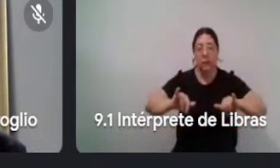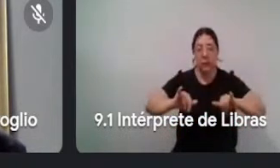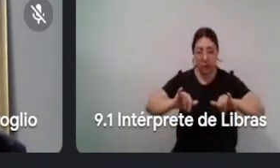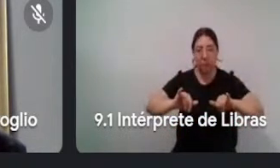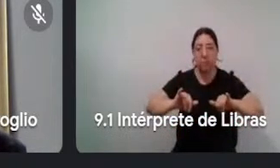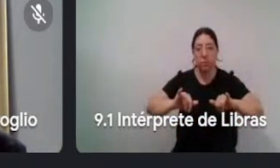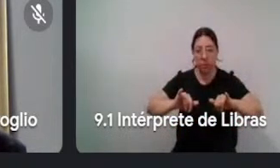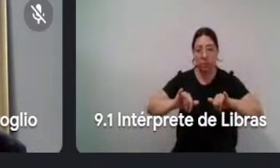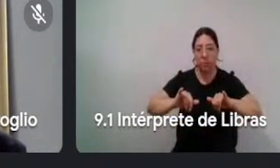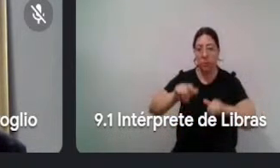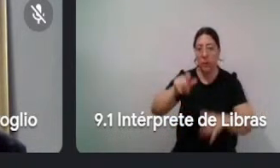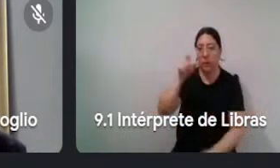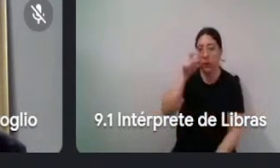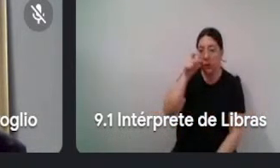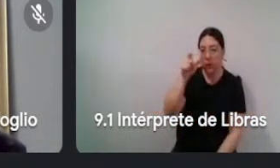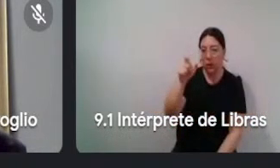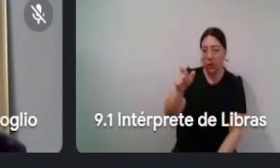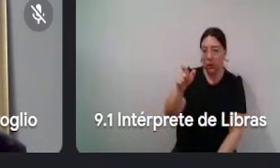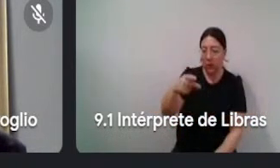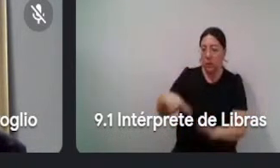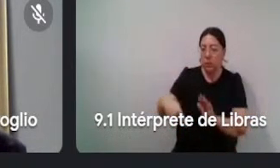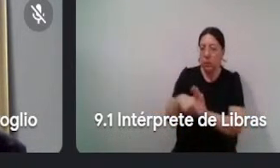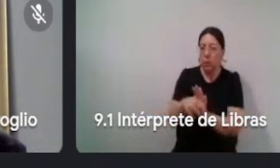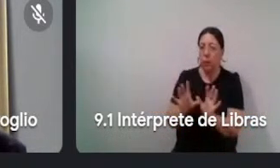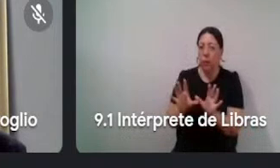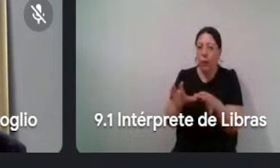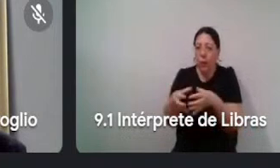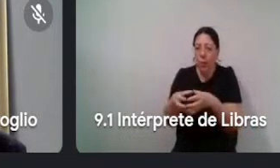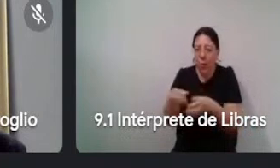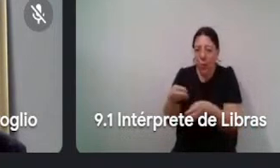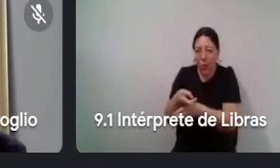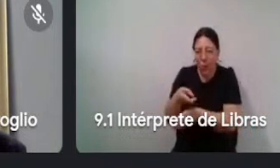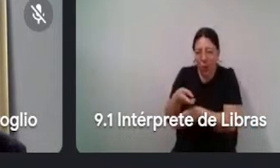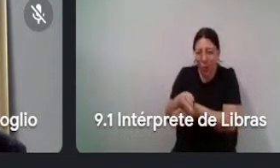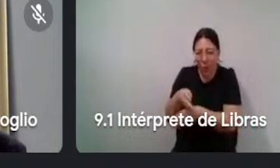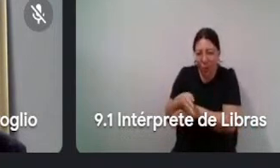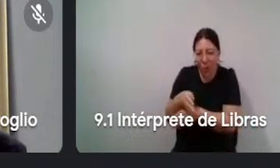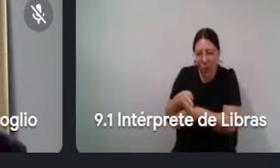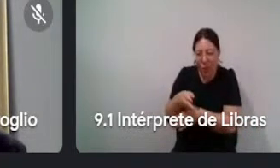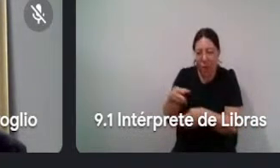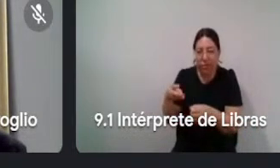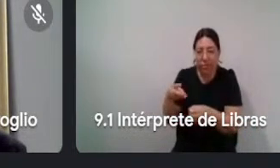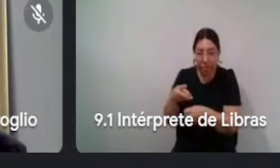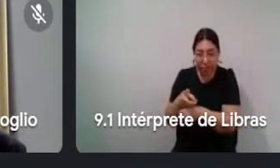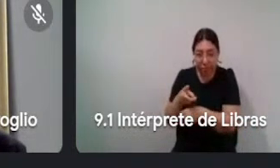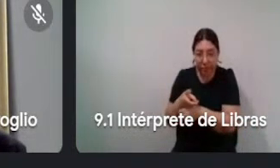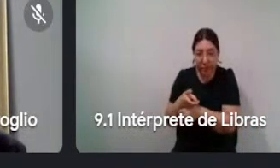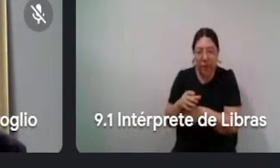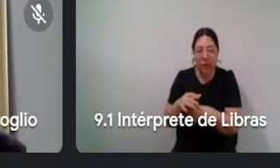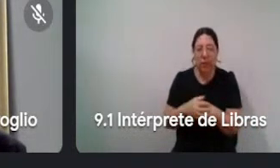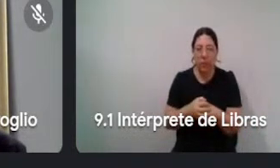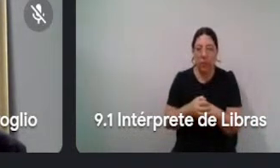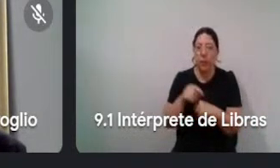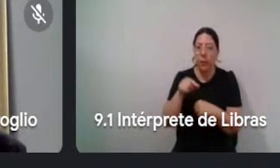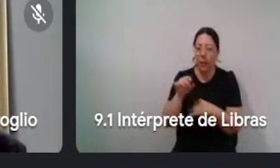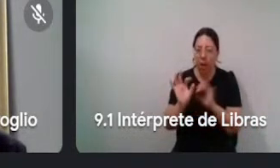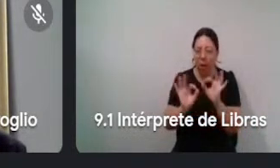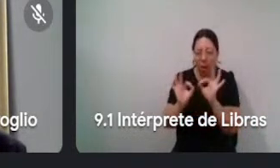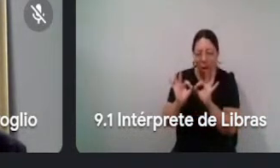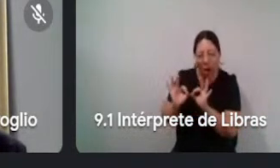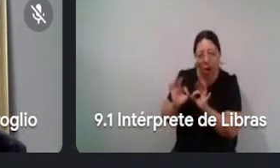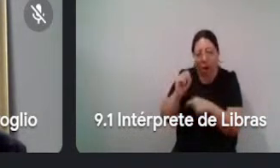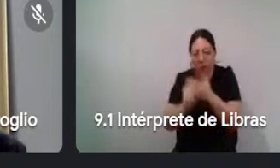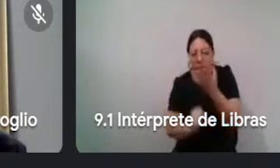de participantes do grupo, finalidade e nível de organização e/ou institucionalização da